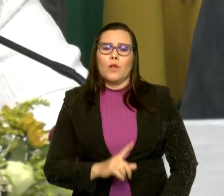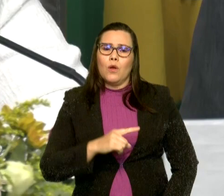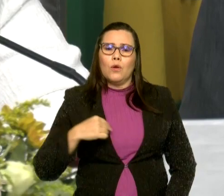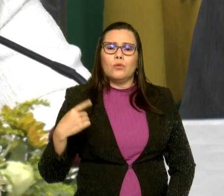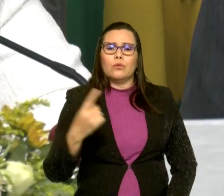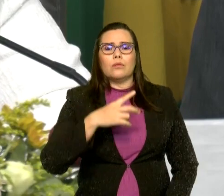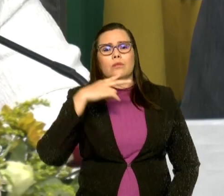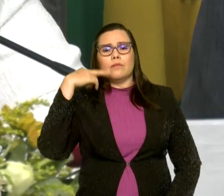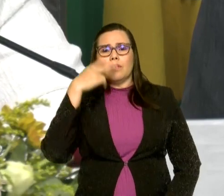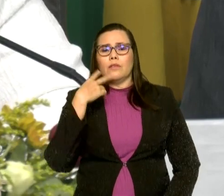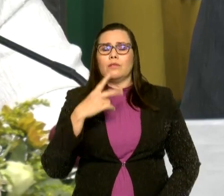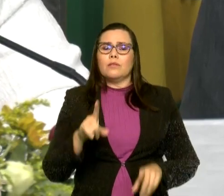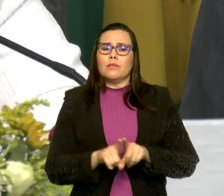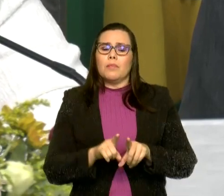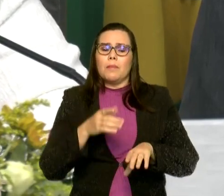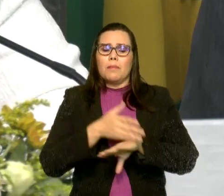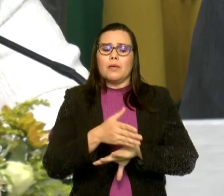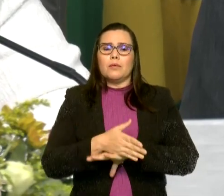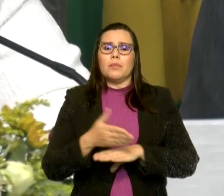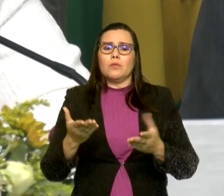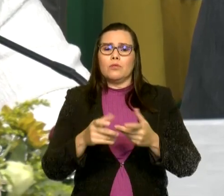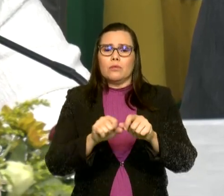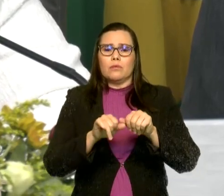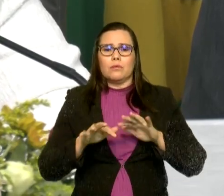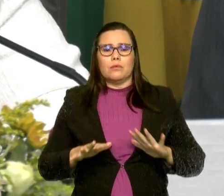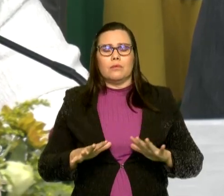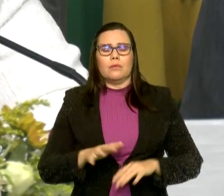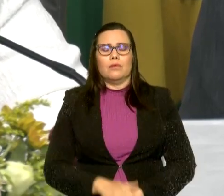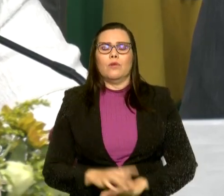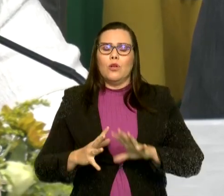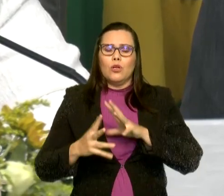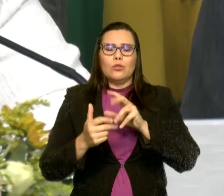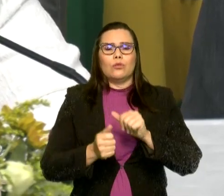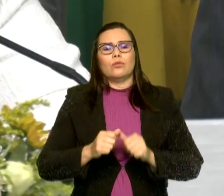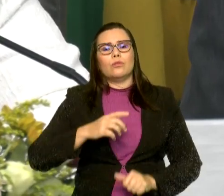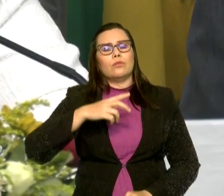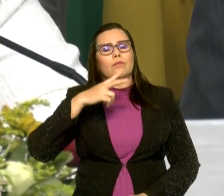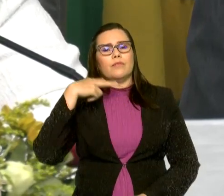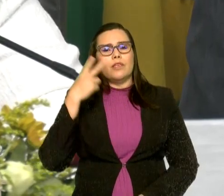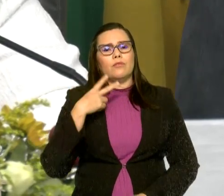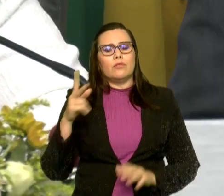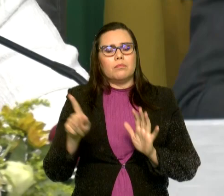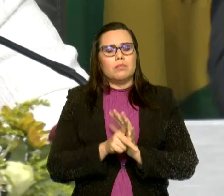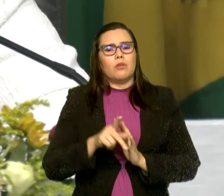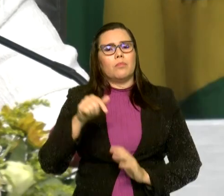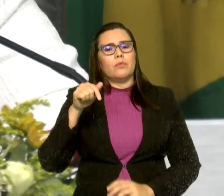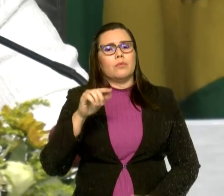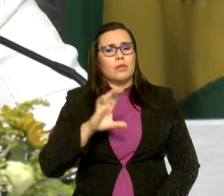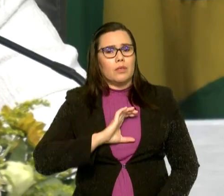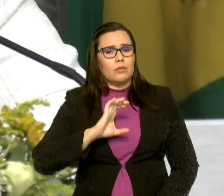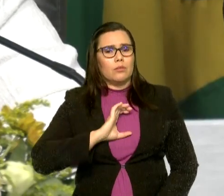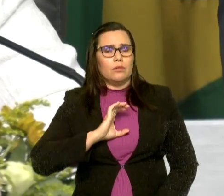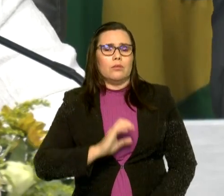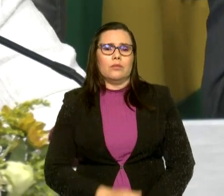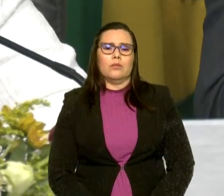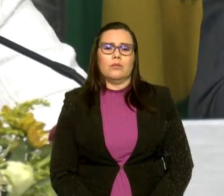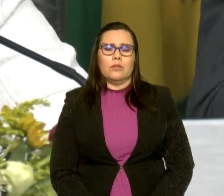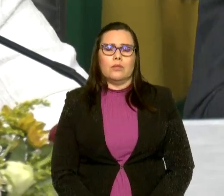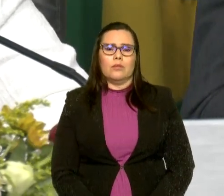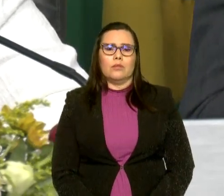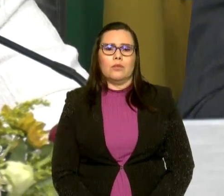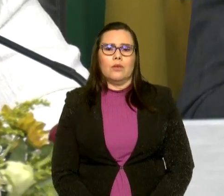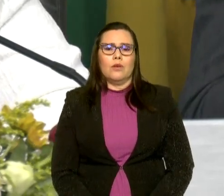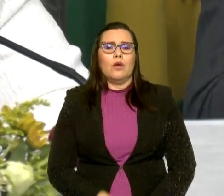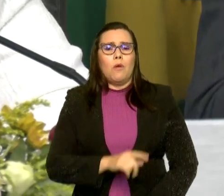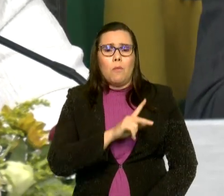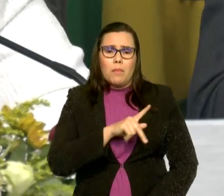vereadores, e todos os vereadores daqui da cidade de Caxias, na pessoa do nosso presidente